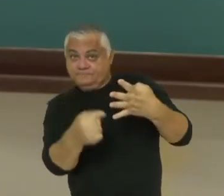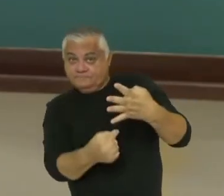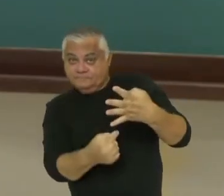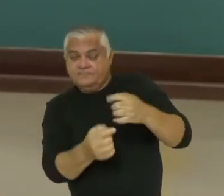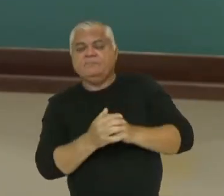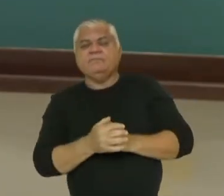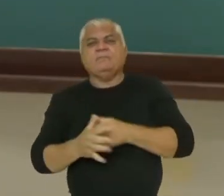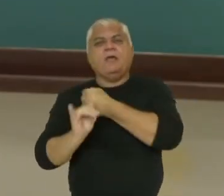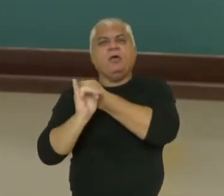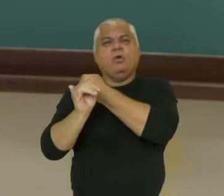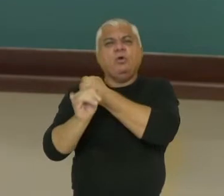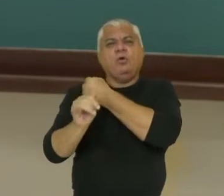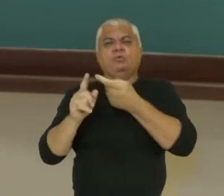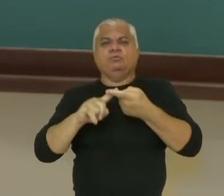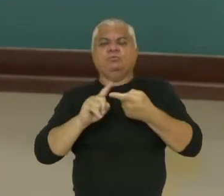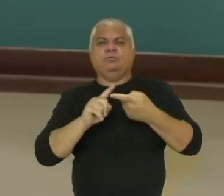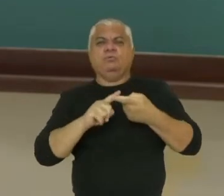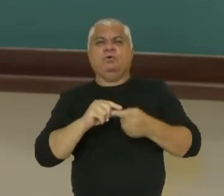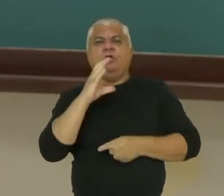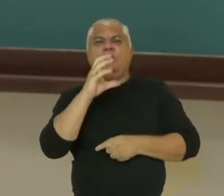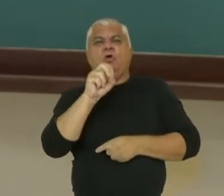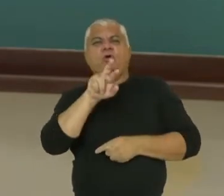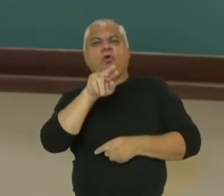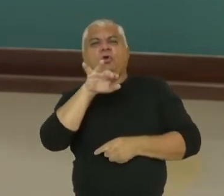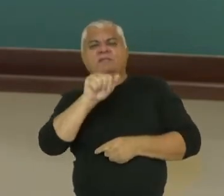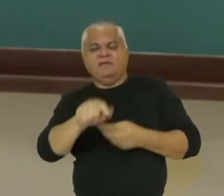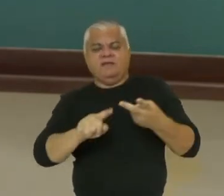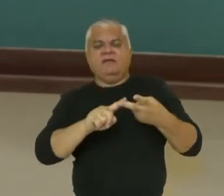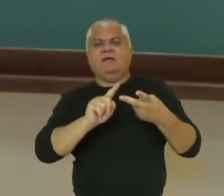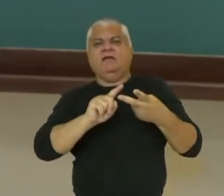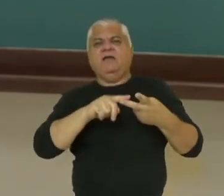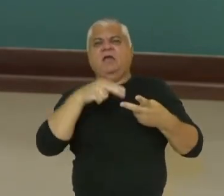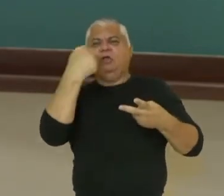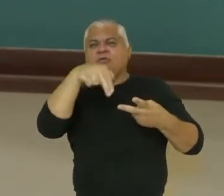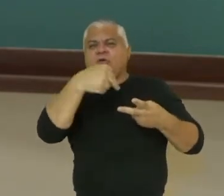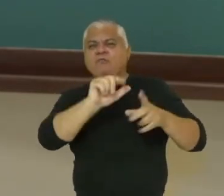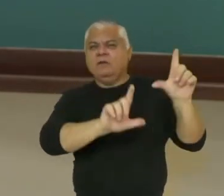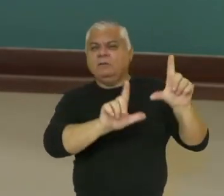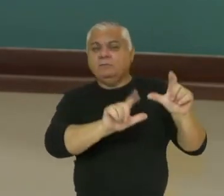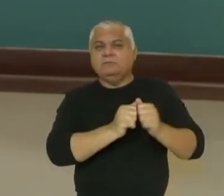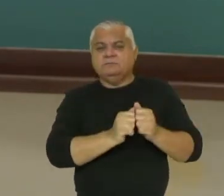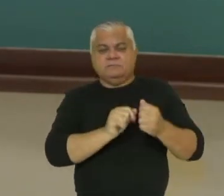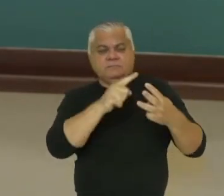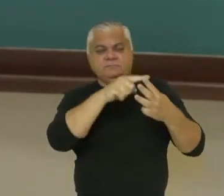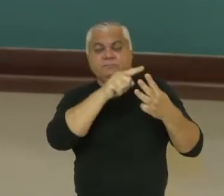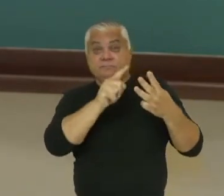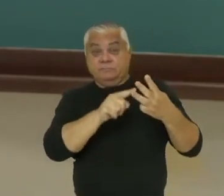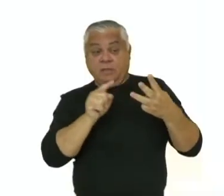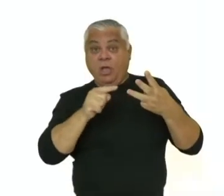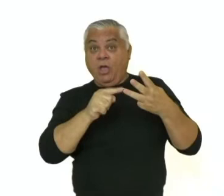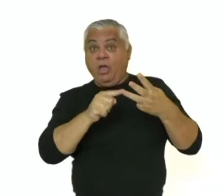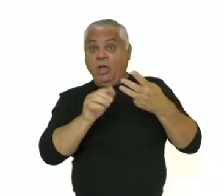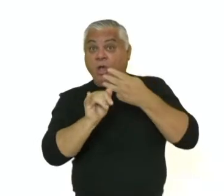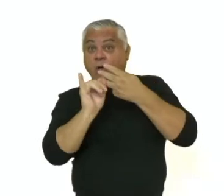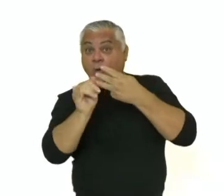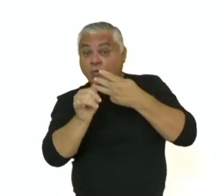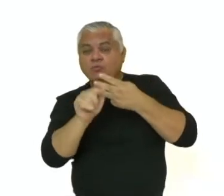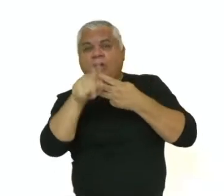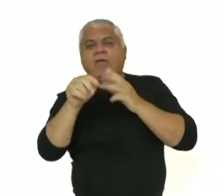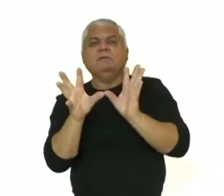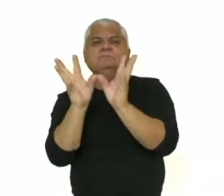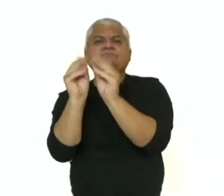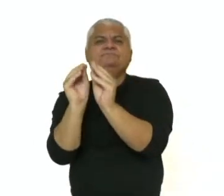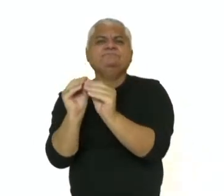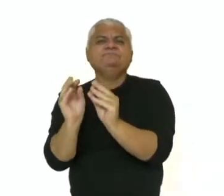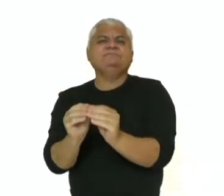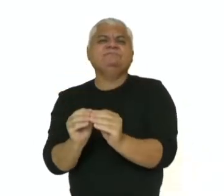uma crônica, em relação a uma novela, a um romance, dizemos que o conto é uma narrativa curta que